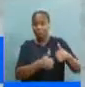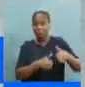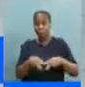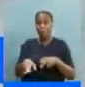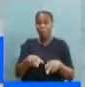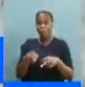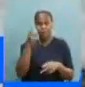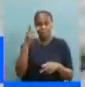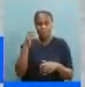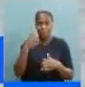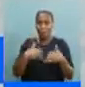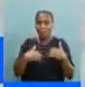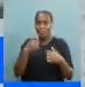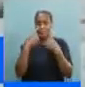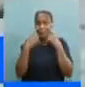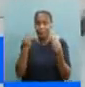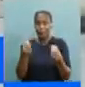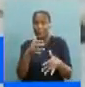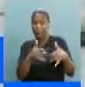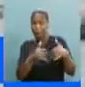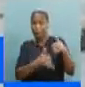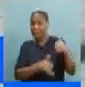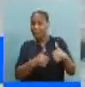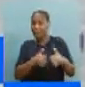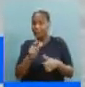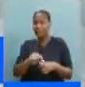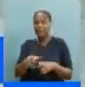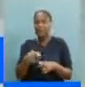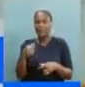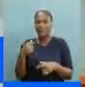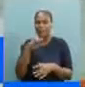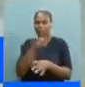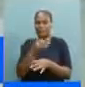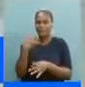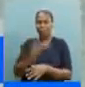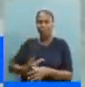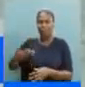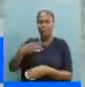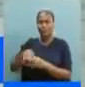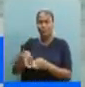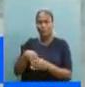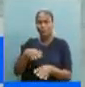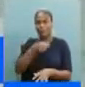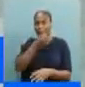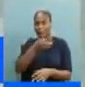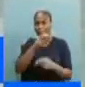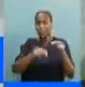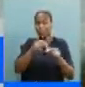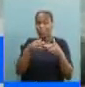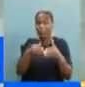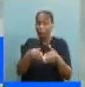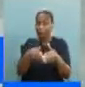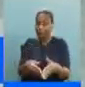vivida com muita emoção e competitividade. Uma tradição que envolve famílias de construtores de botes.